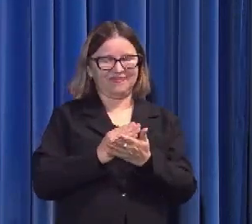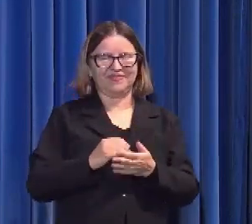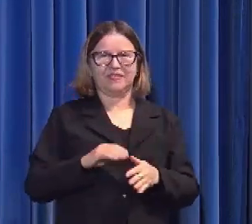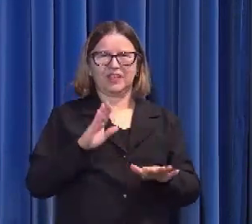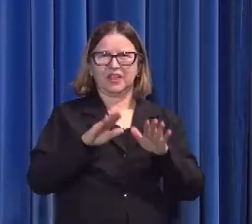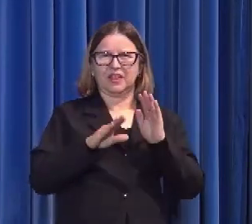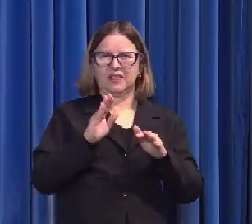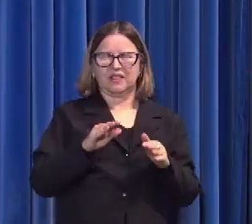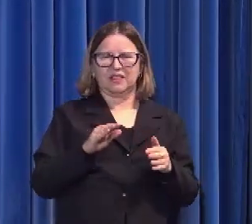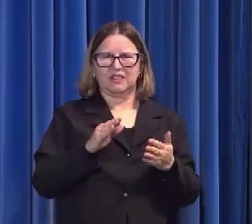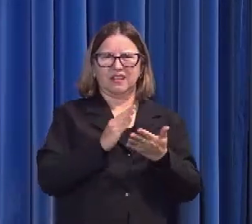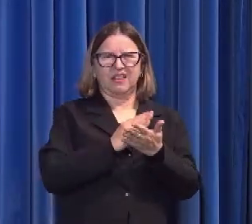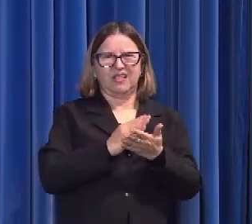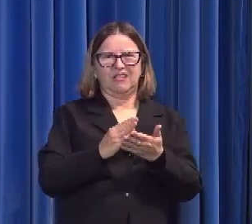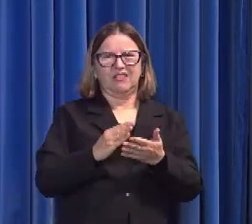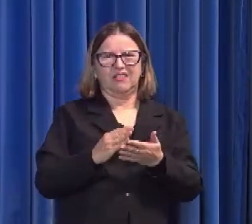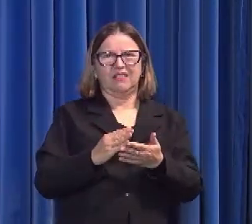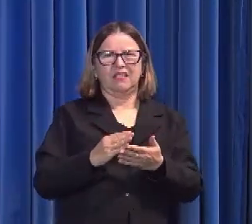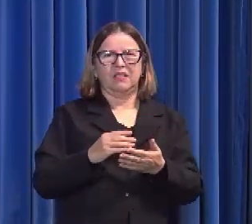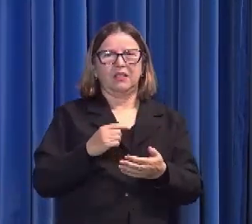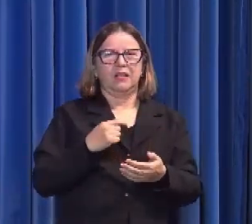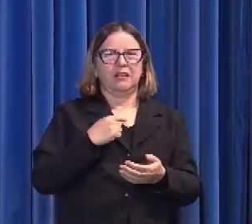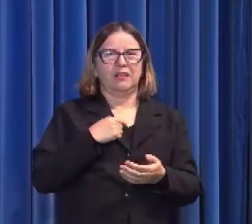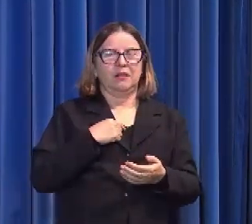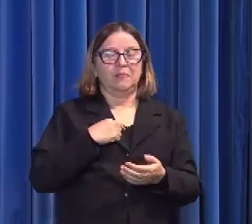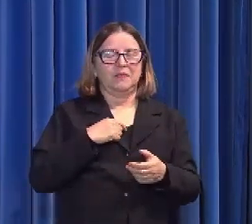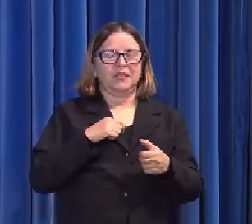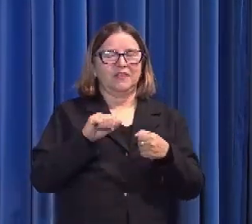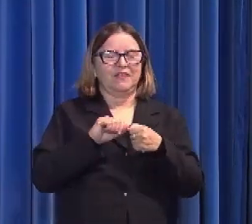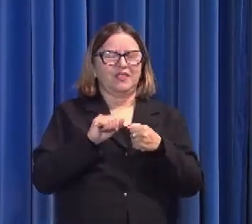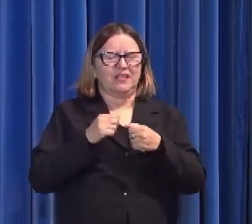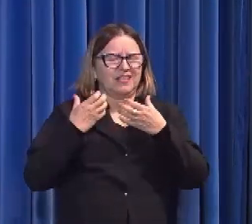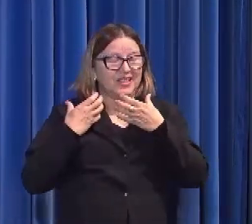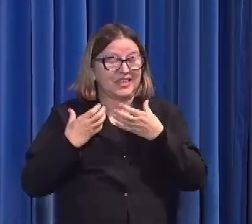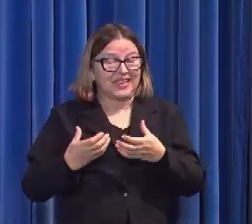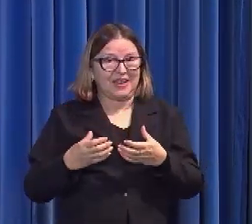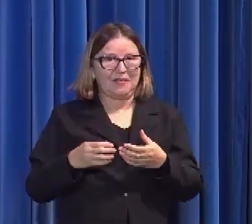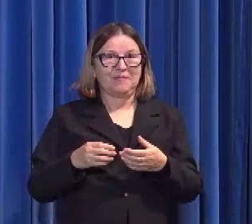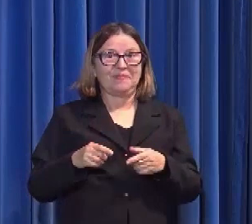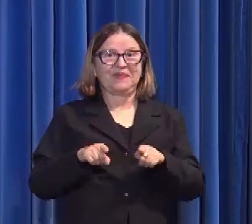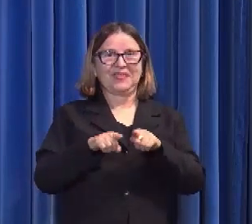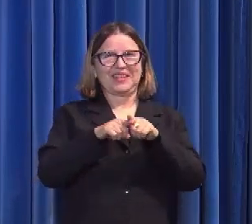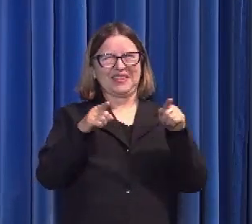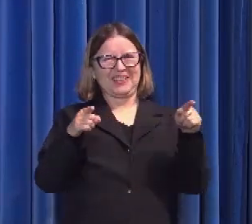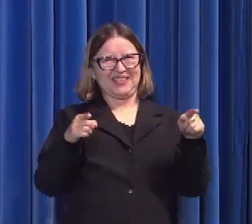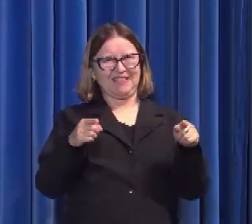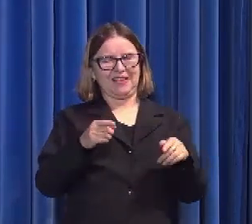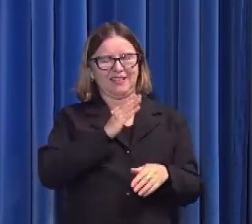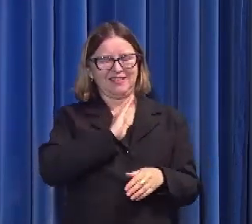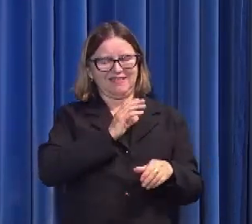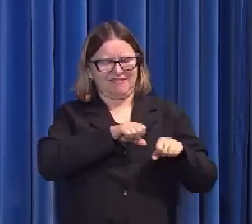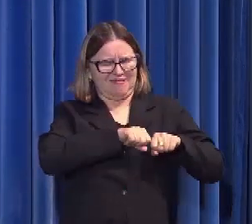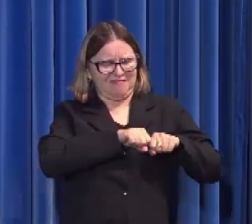vezes alguns dão mais trabalho mas seja o que for quebra-corações